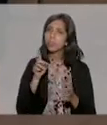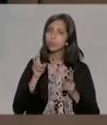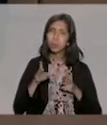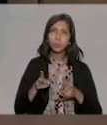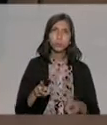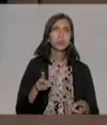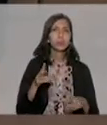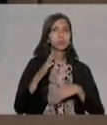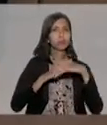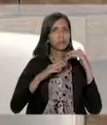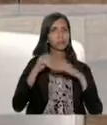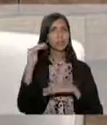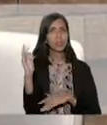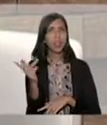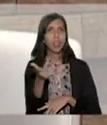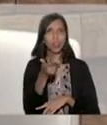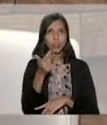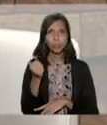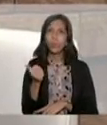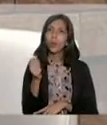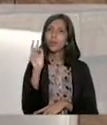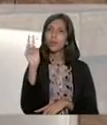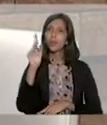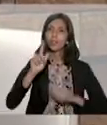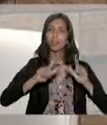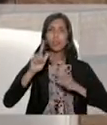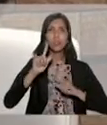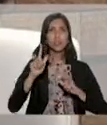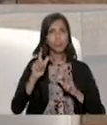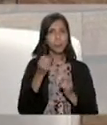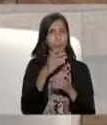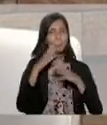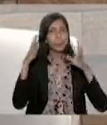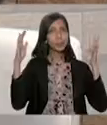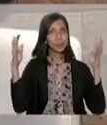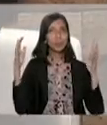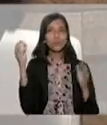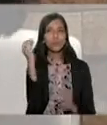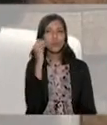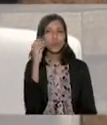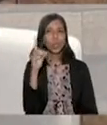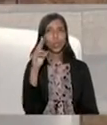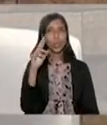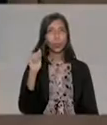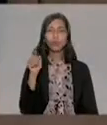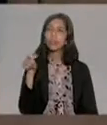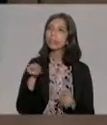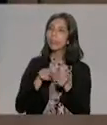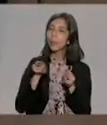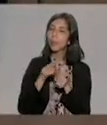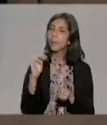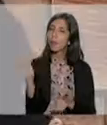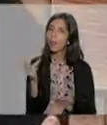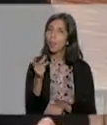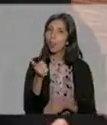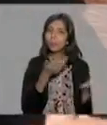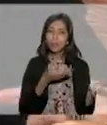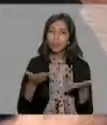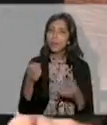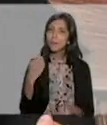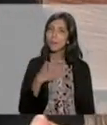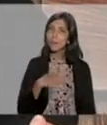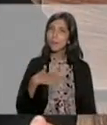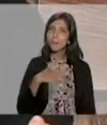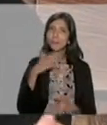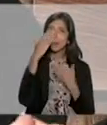para você, tá? Que você continue assim, tão talentosa, iluminando a dramaturgia brasileira. Obrigada, tá bom? Dá um beijo na Duca. E continua assim, maravilhosa,